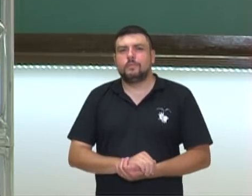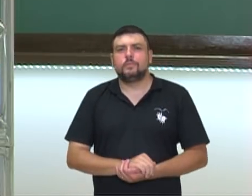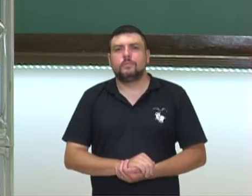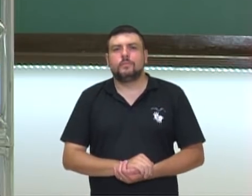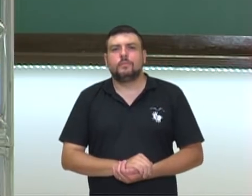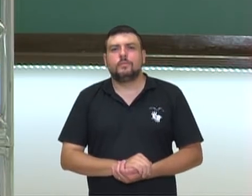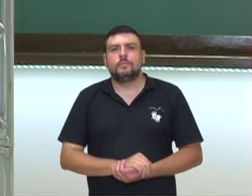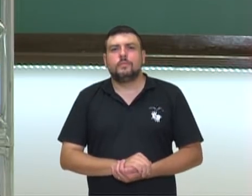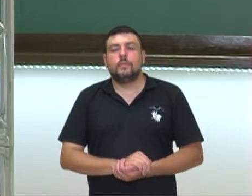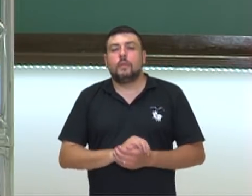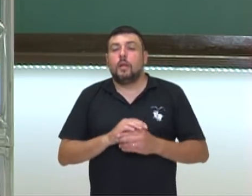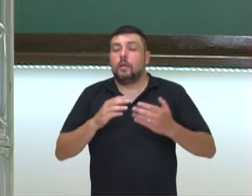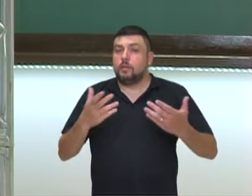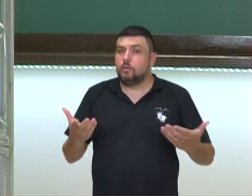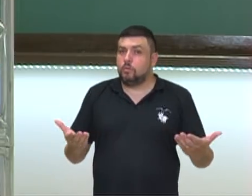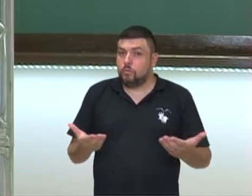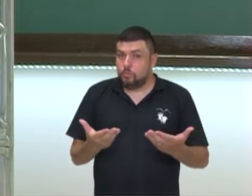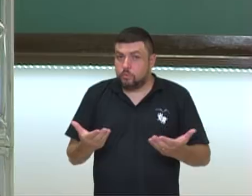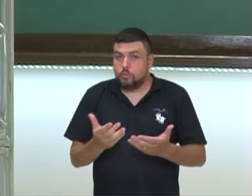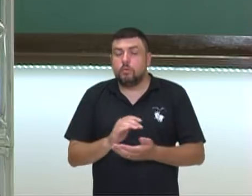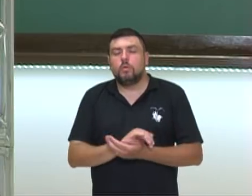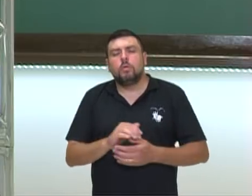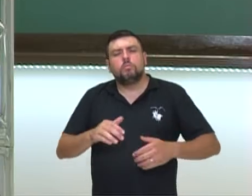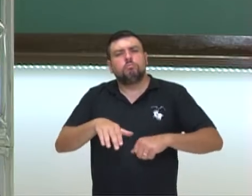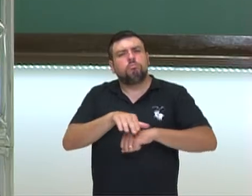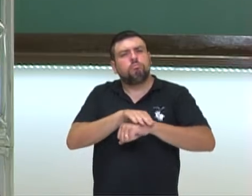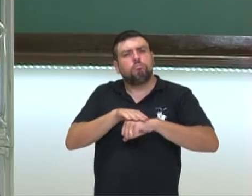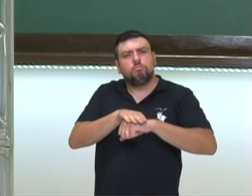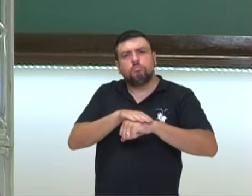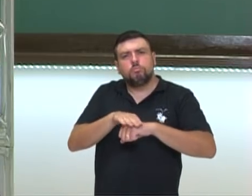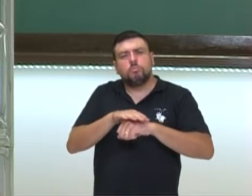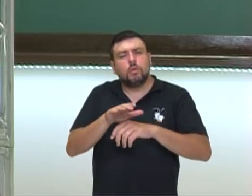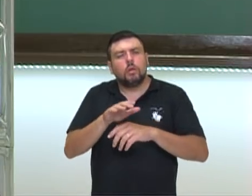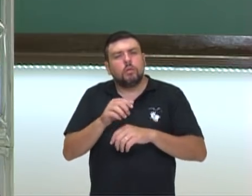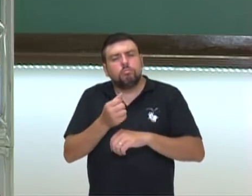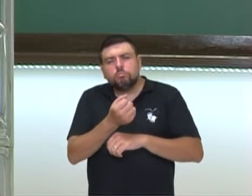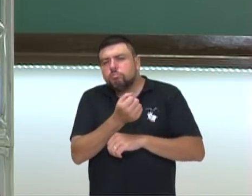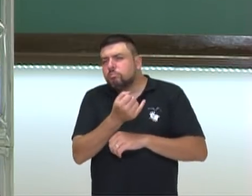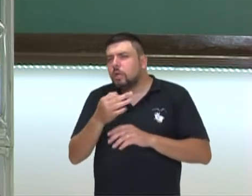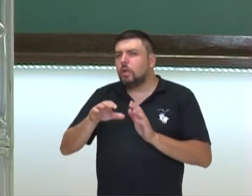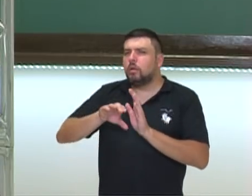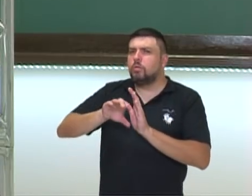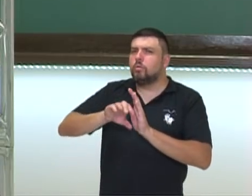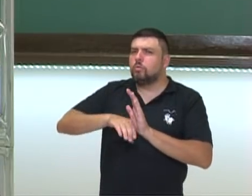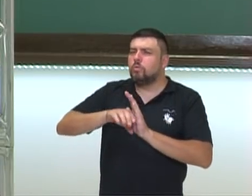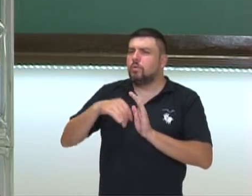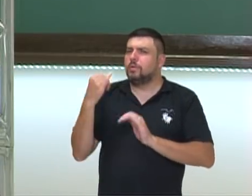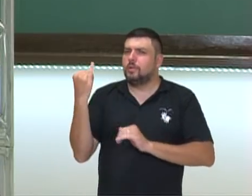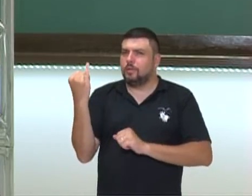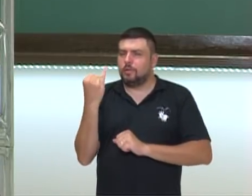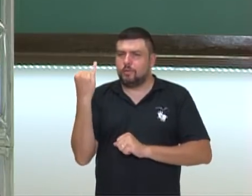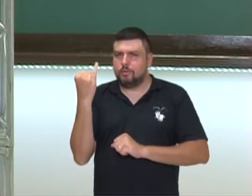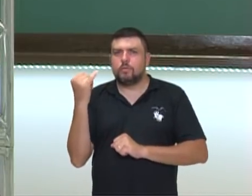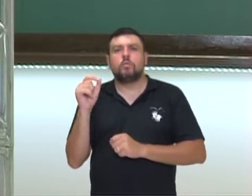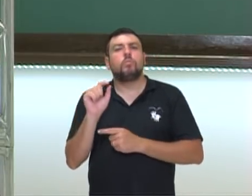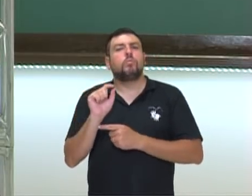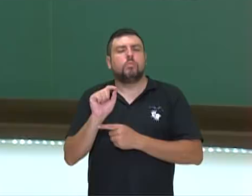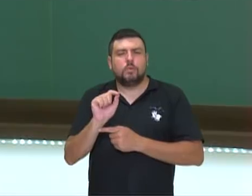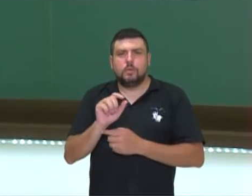República. E aí, hoje nós vamos conversar sobre alguns conceitos importantes de República, entre